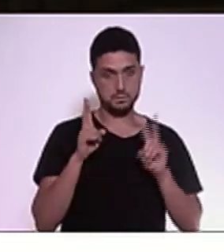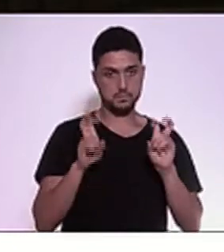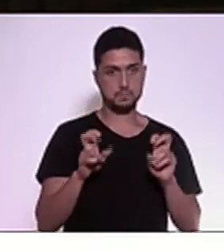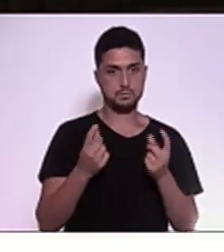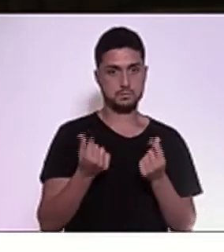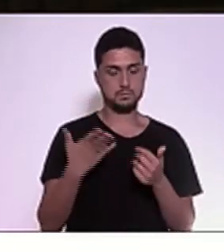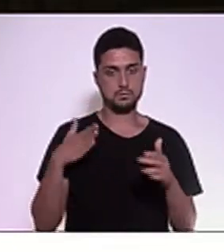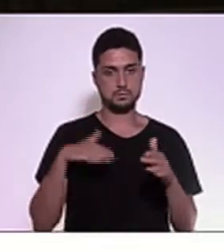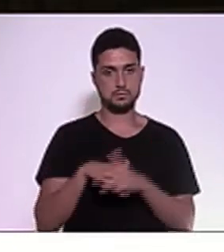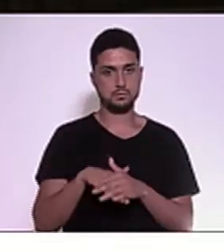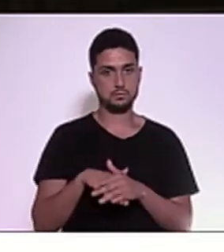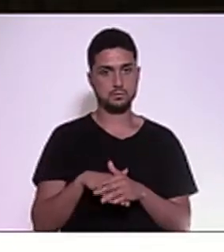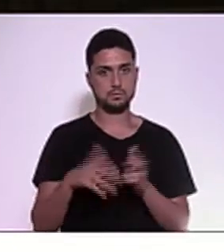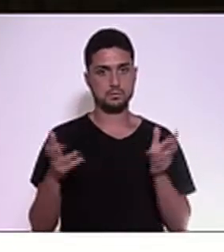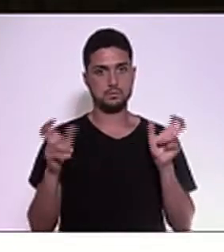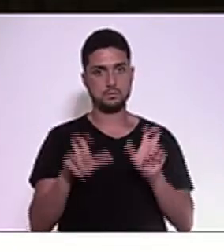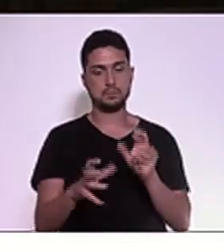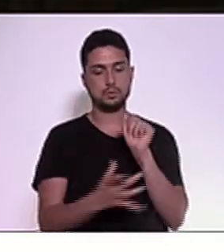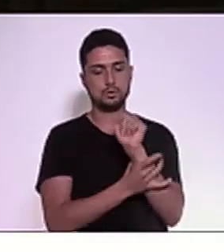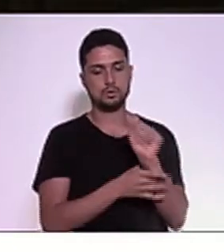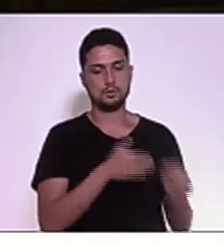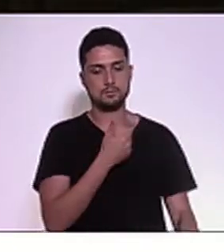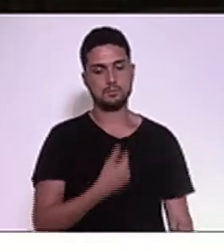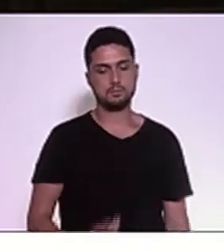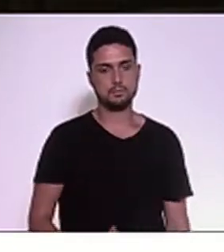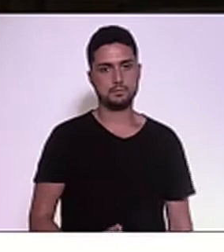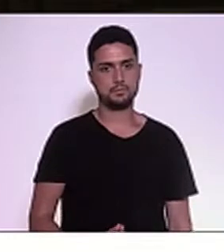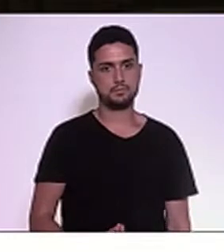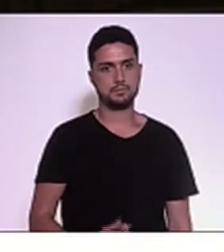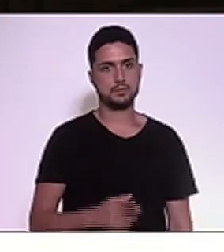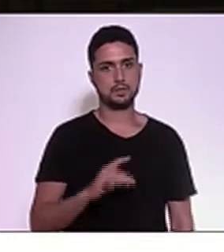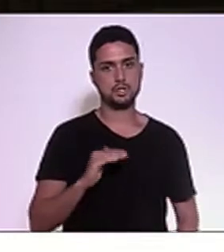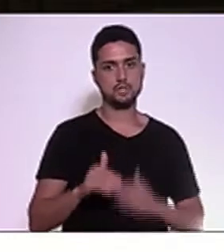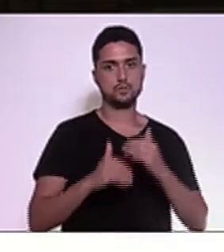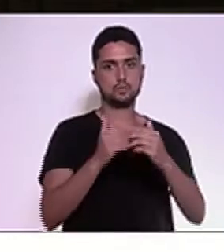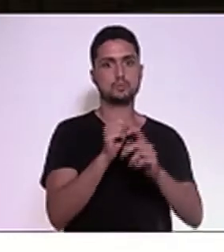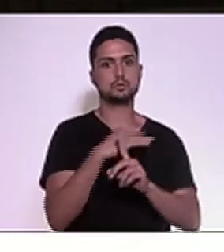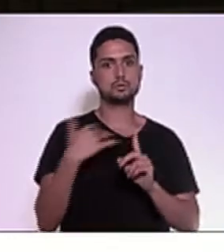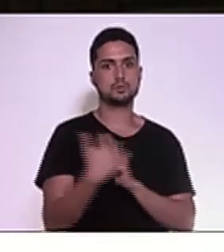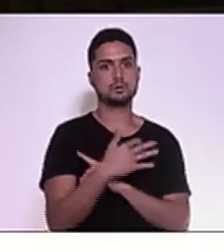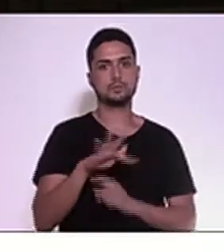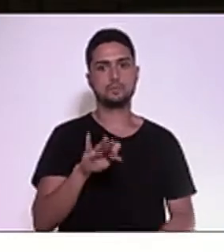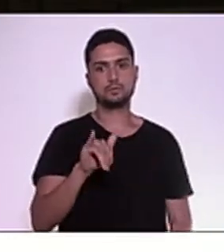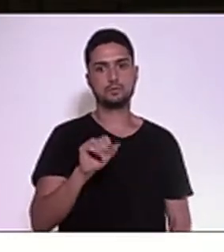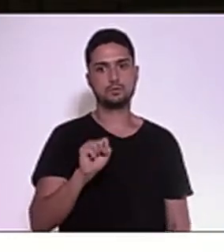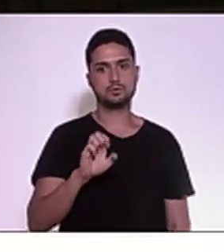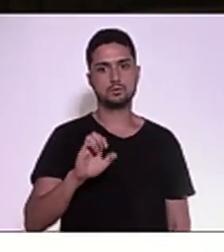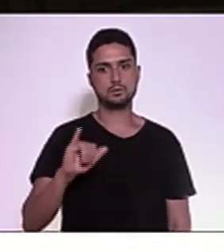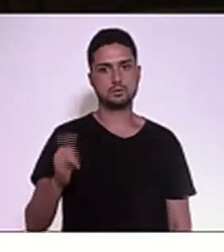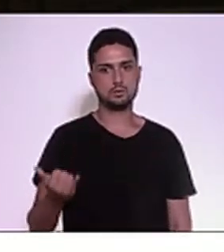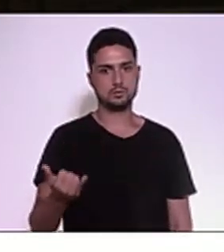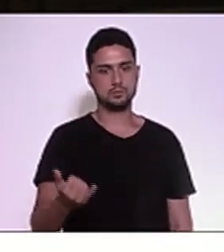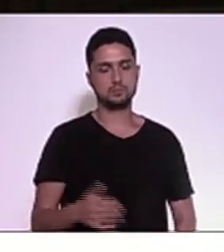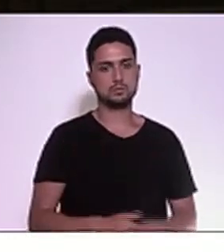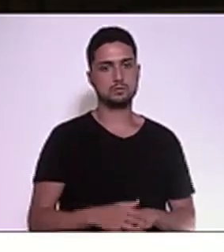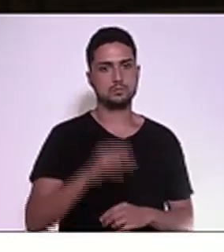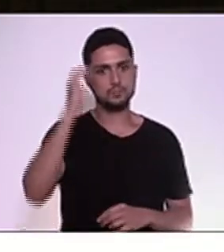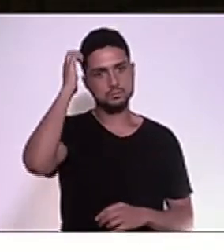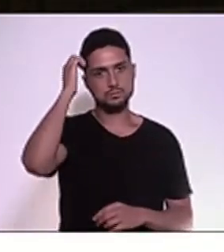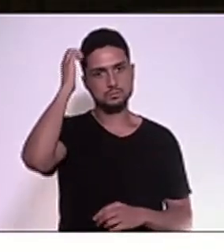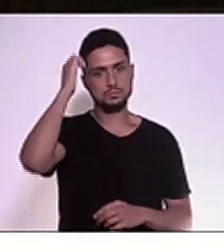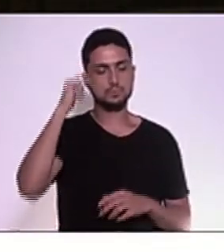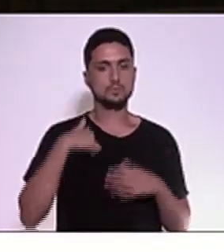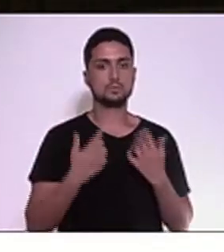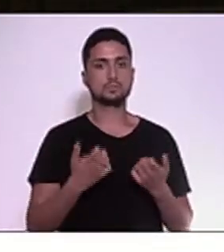Fundo Estadual de Investimentos e Ações de Segurança Pública e Desenvolvimento Social, o FISED. Eu quero aqui, de